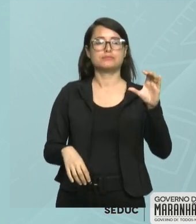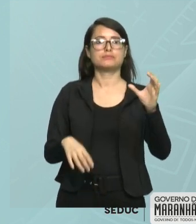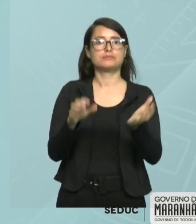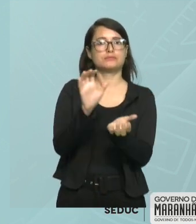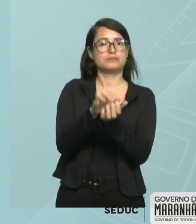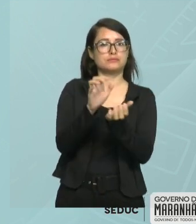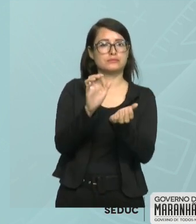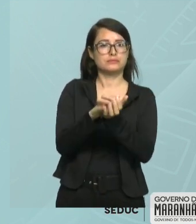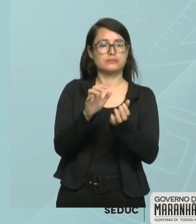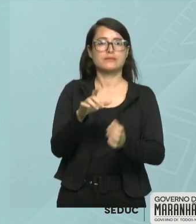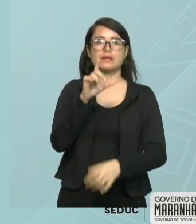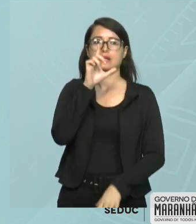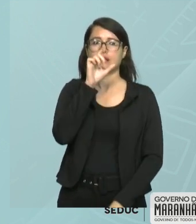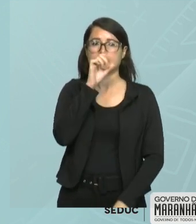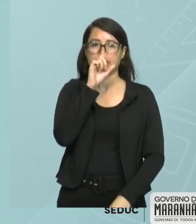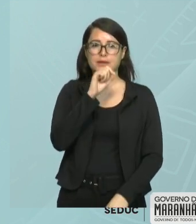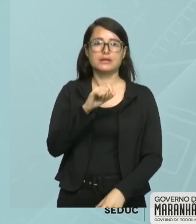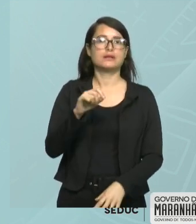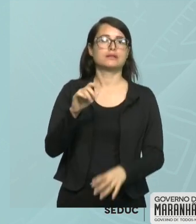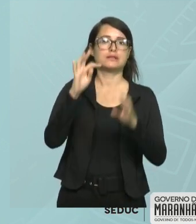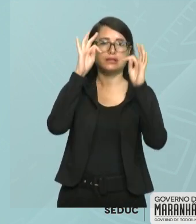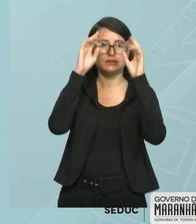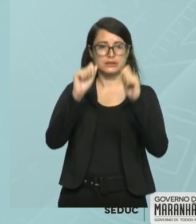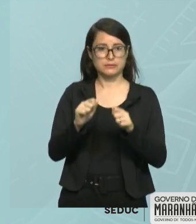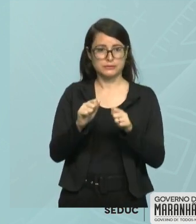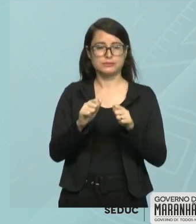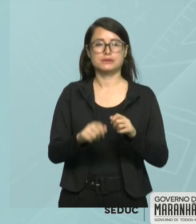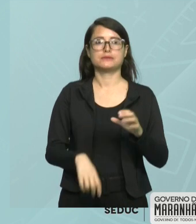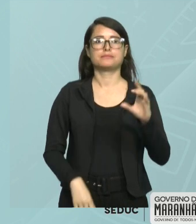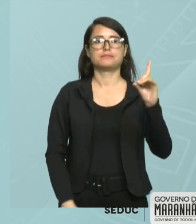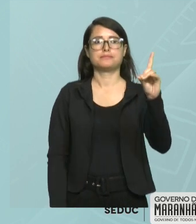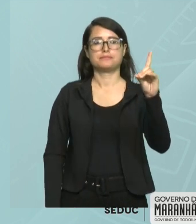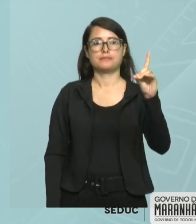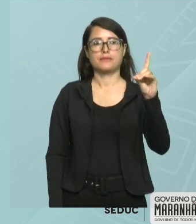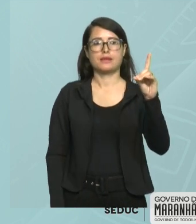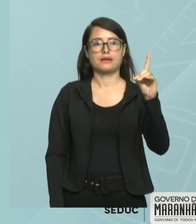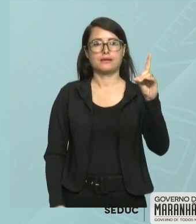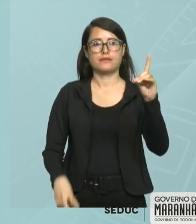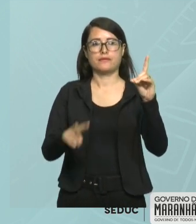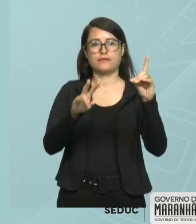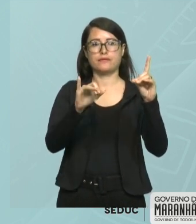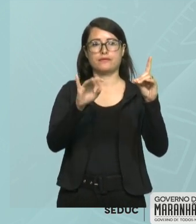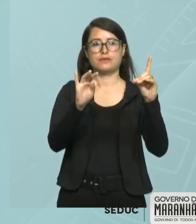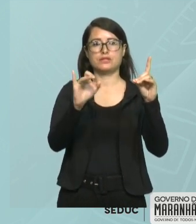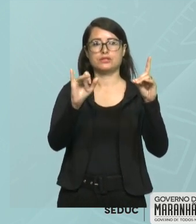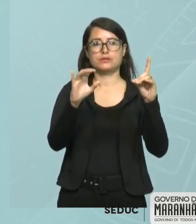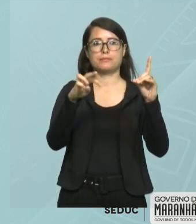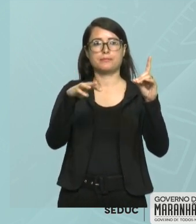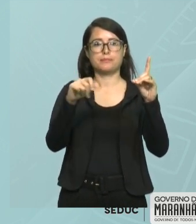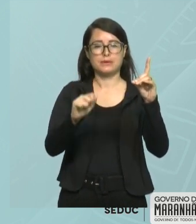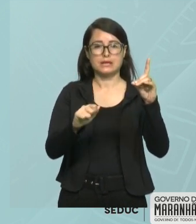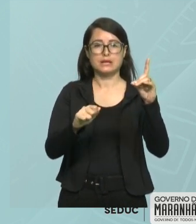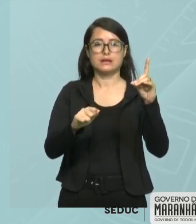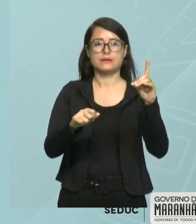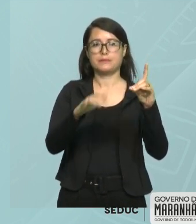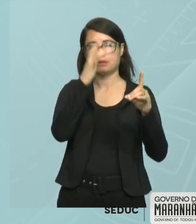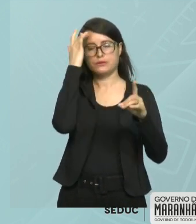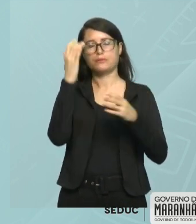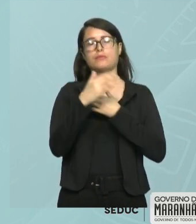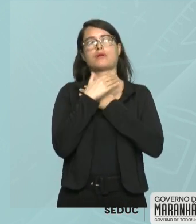crocodilo, sabiá, testemunha. Letra D, vítima,